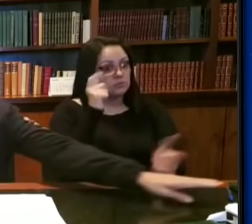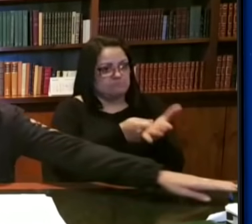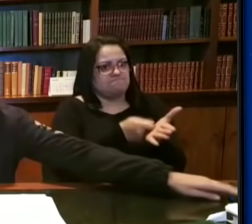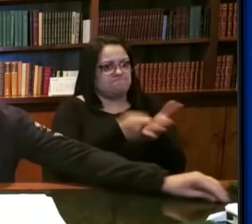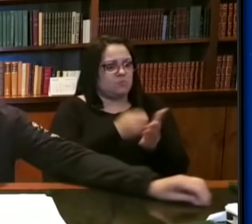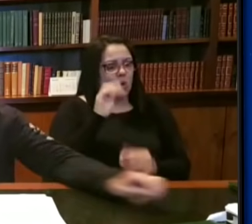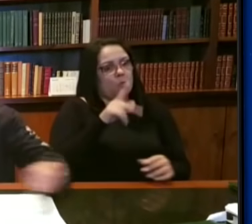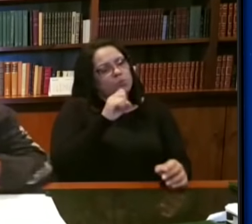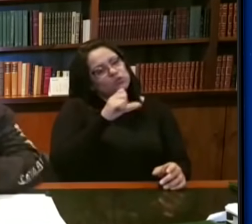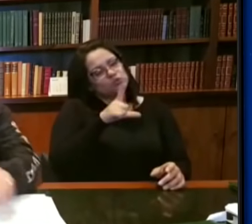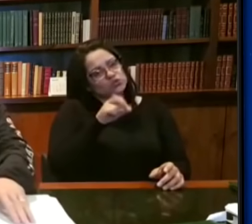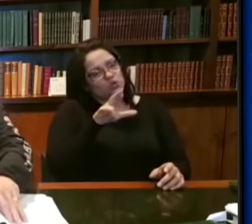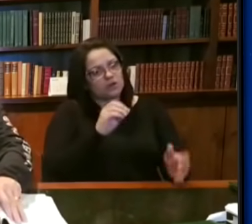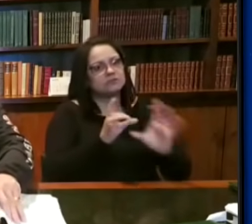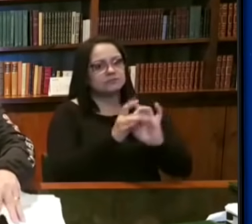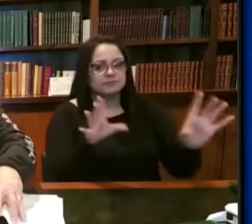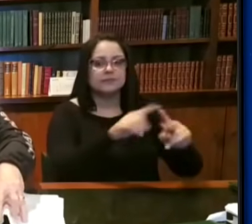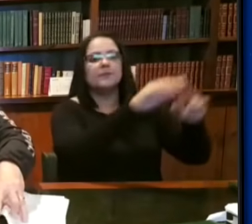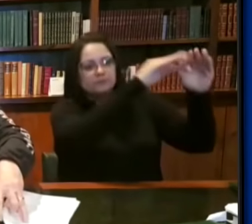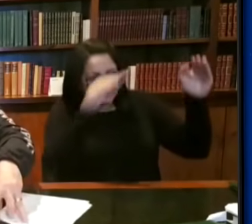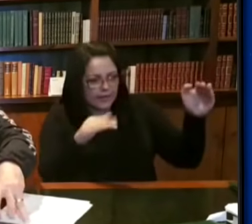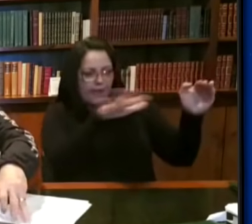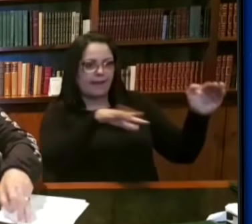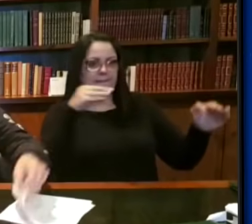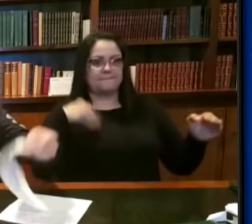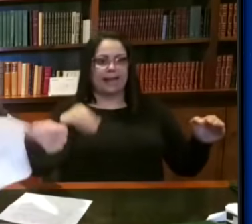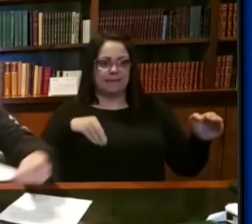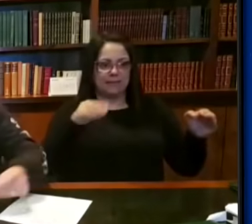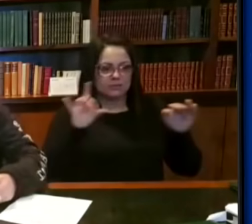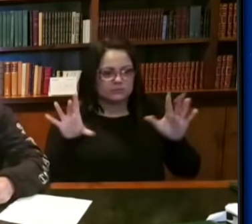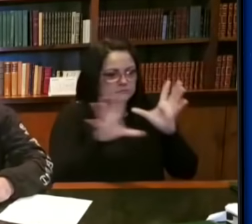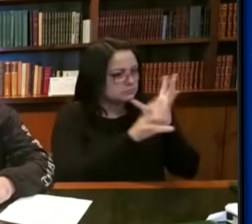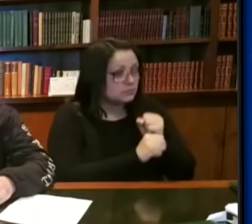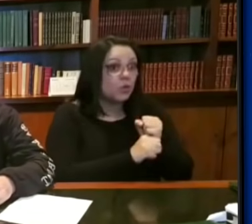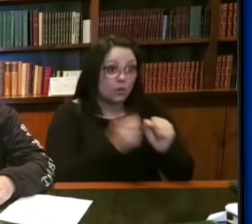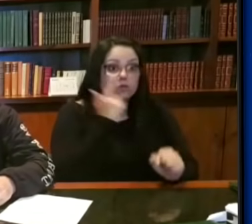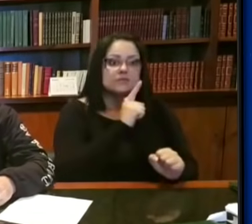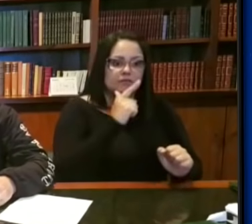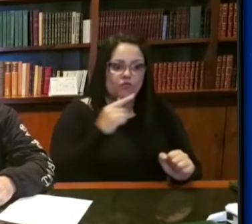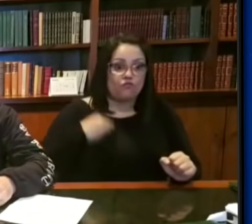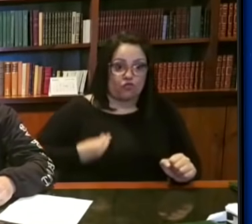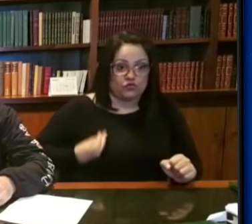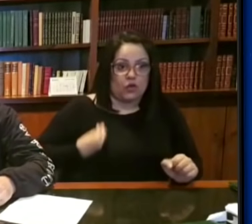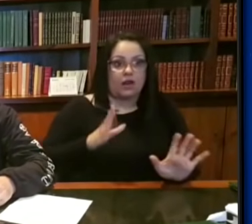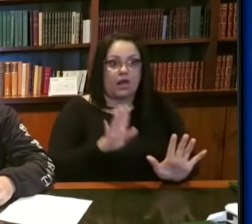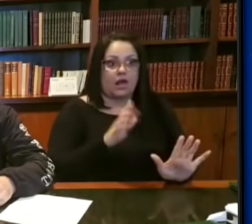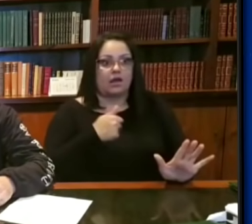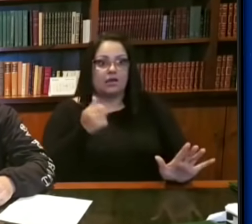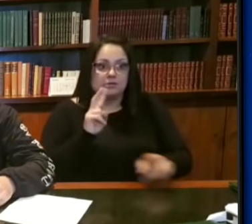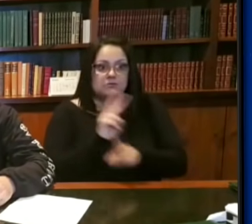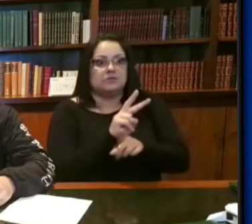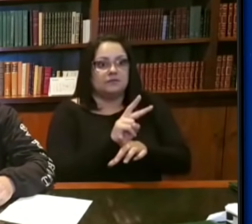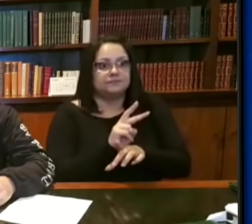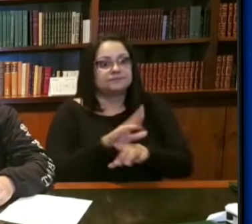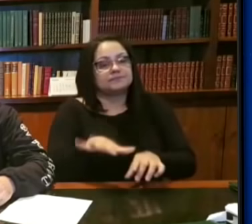estavam empoçando os recursos. Aí nós fomos para a folha de pagamentos, começou a funcionar, manter emprego, não estava satisfatório. Aí nós criamos um